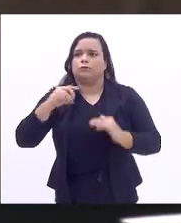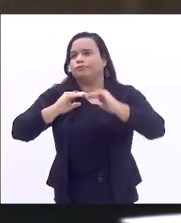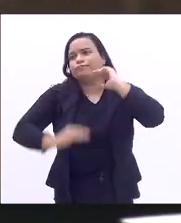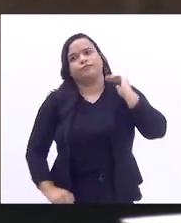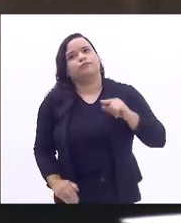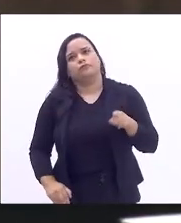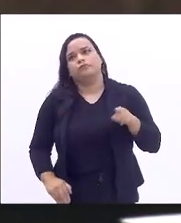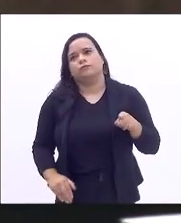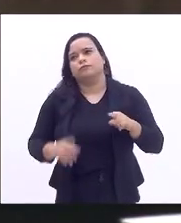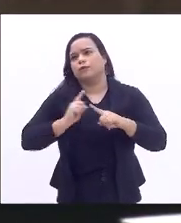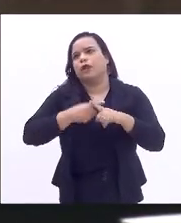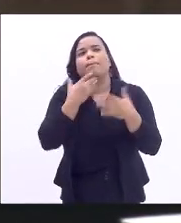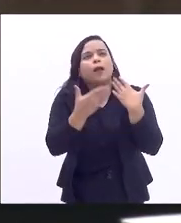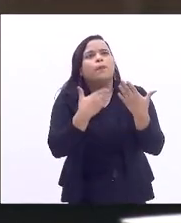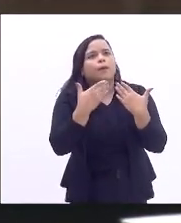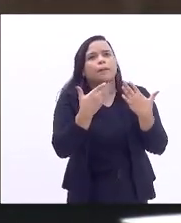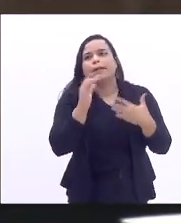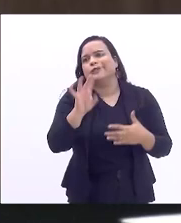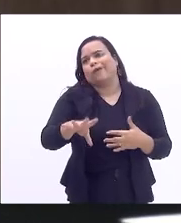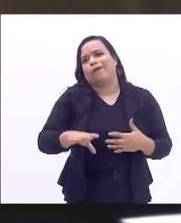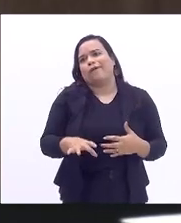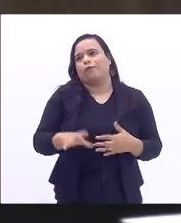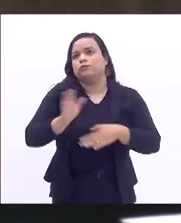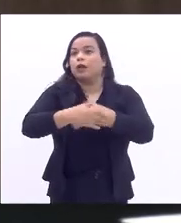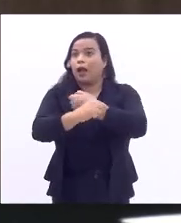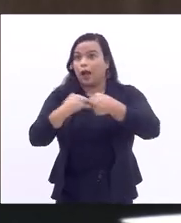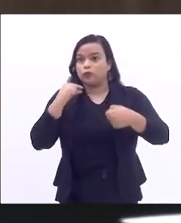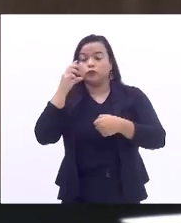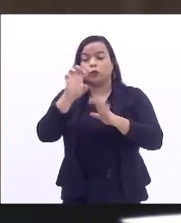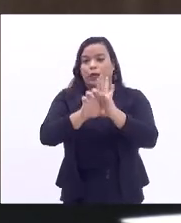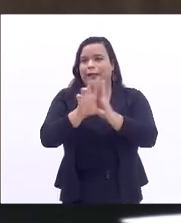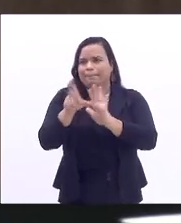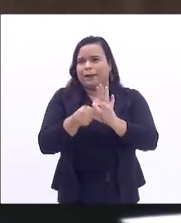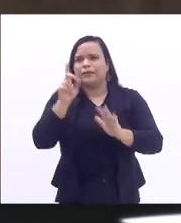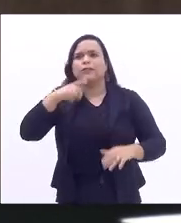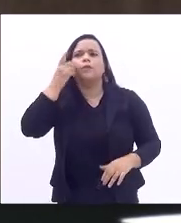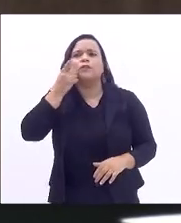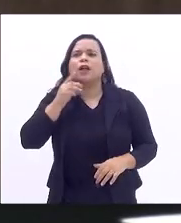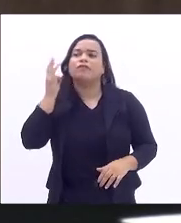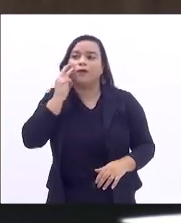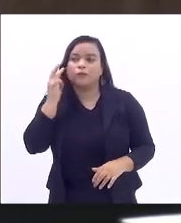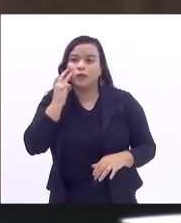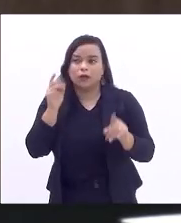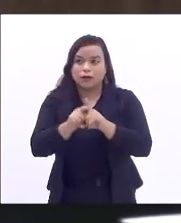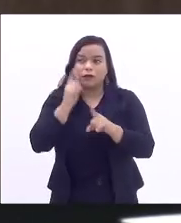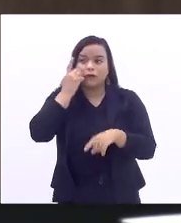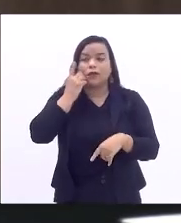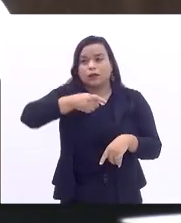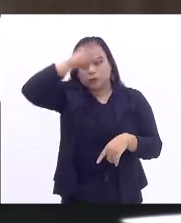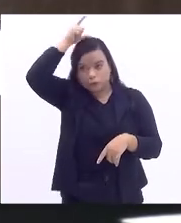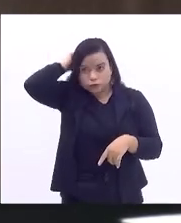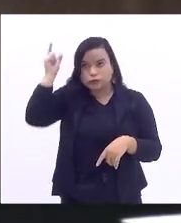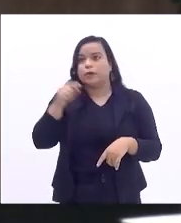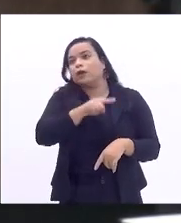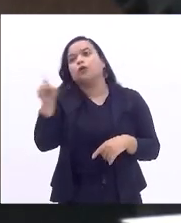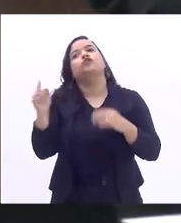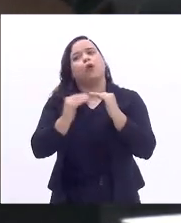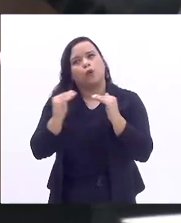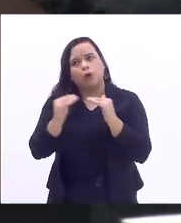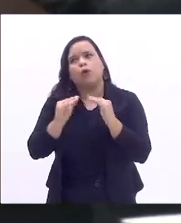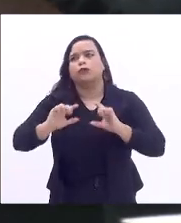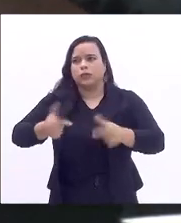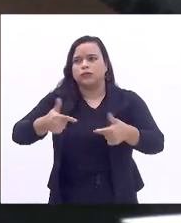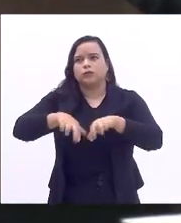porque por cultural nesse momento os autores das emendas do deputado waldeck Deputado Luiz Paulo concordam com o que foi feito